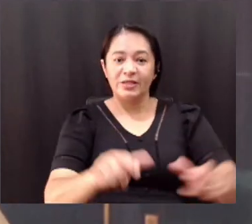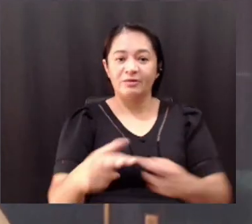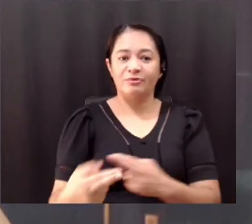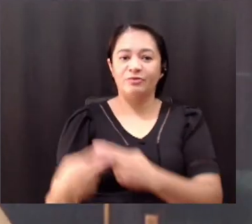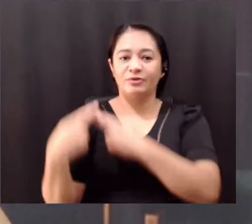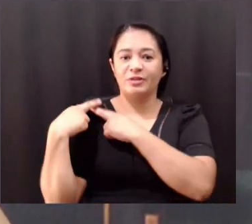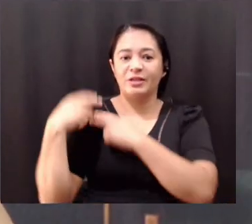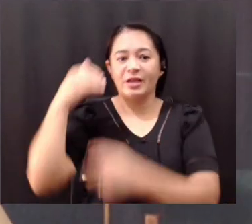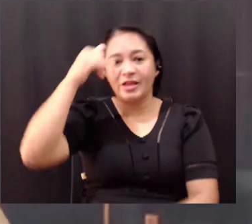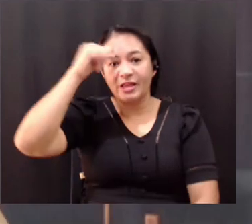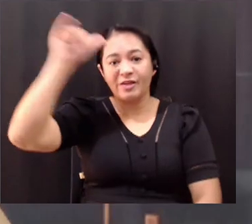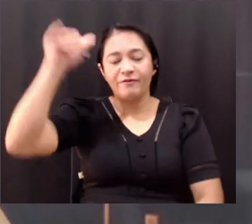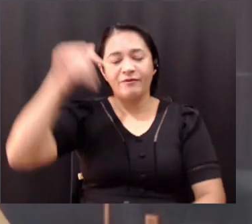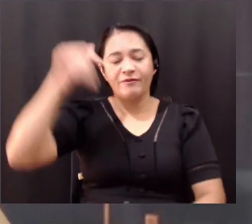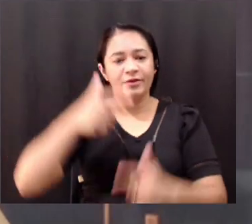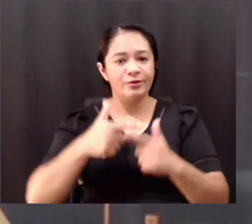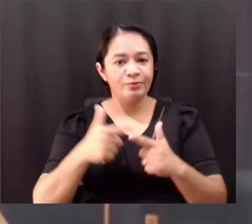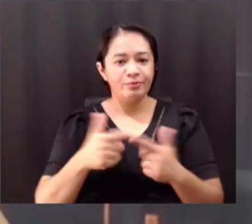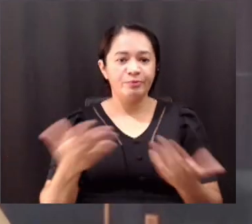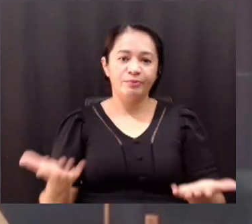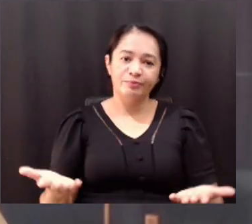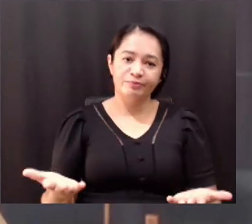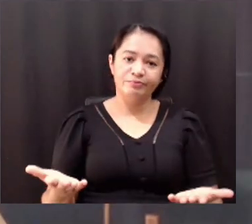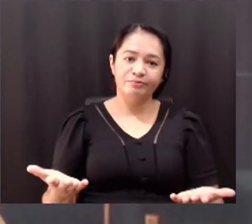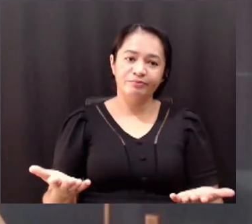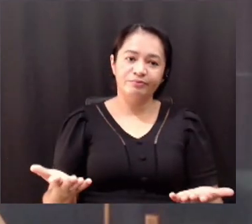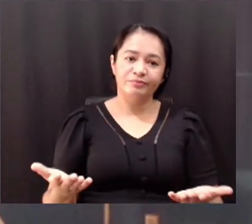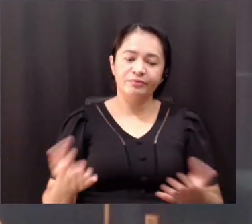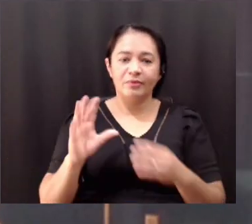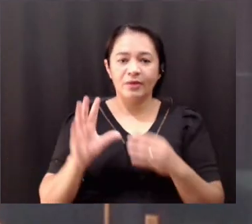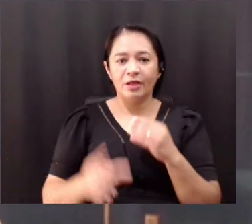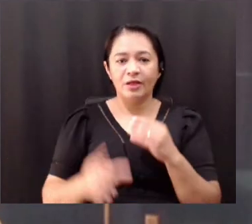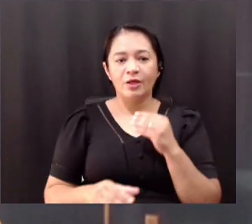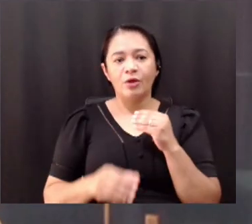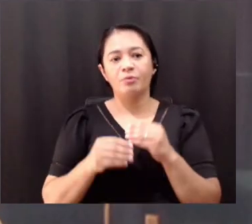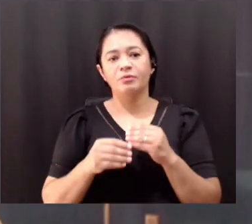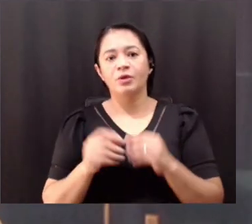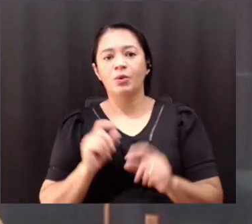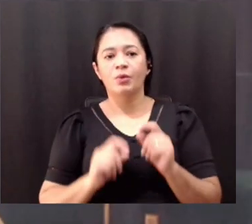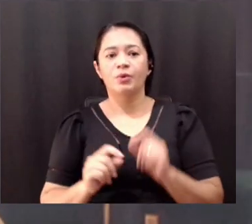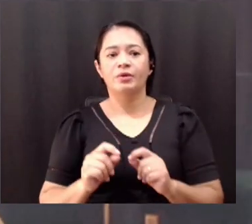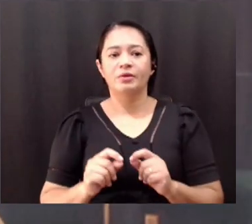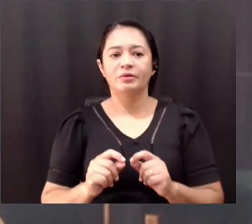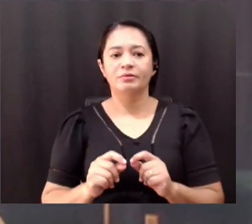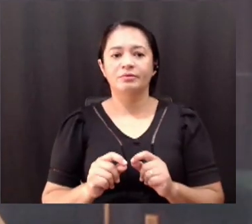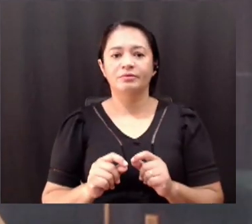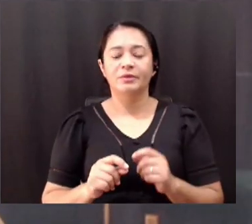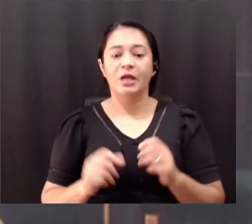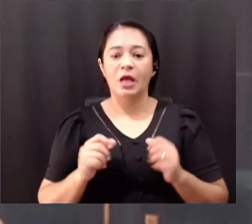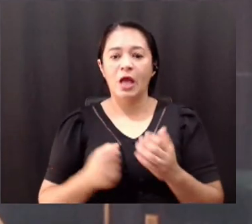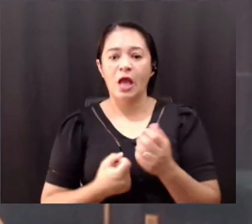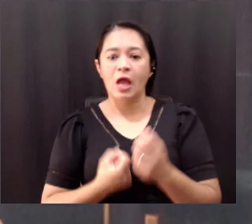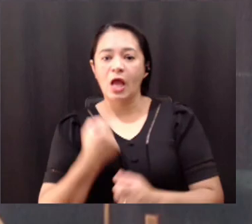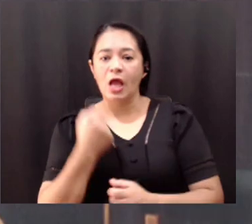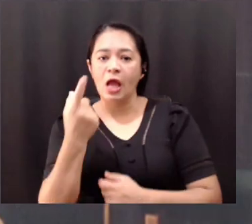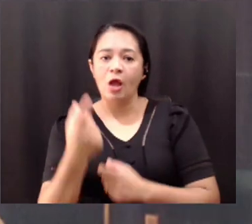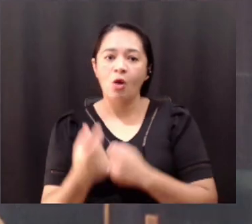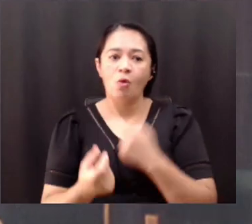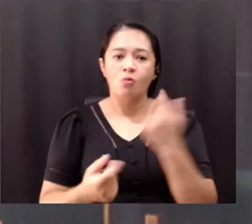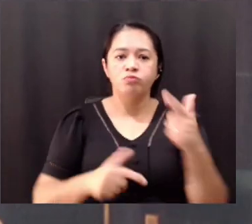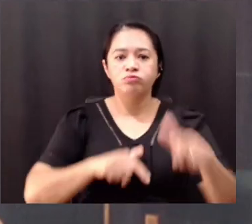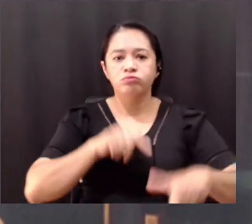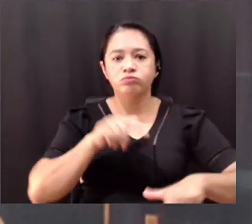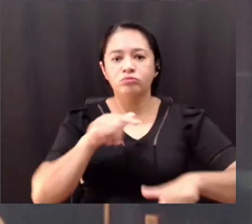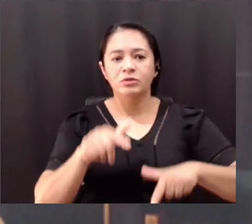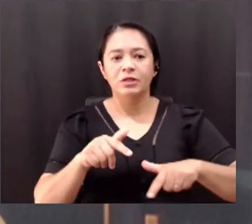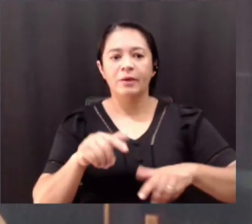problema. Só complementando, tem um ponto importante, tem algumas atividades que mesmo que o ambiente de trabalho seja